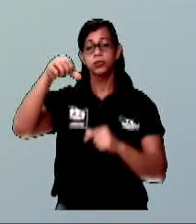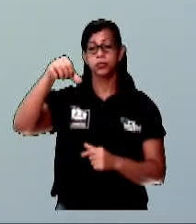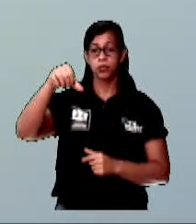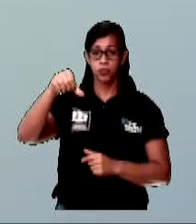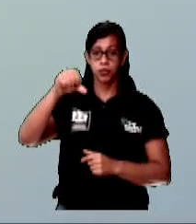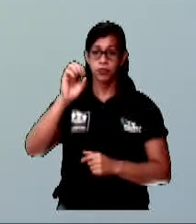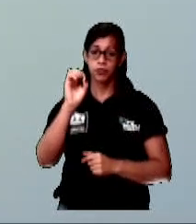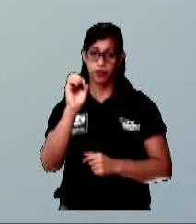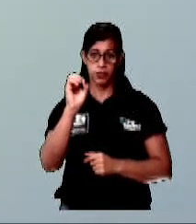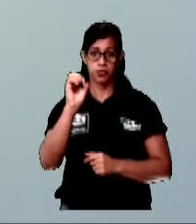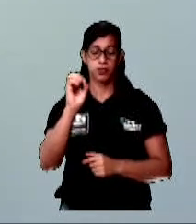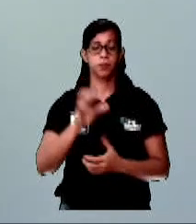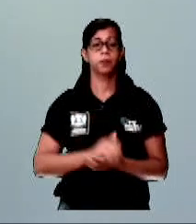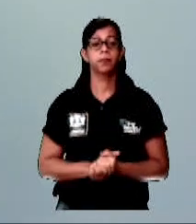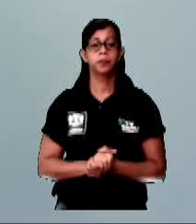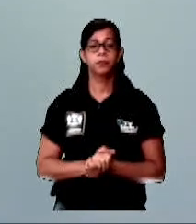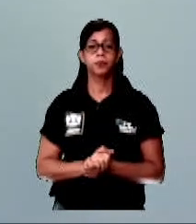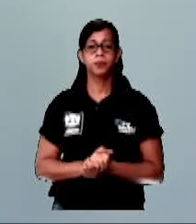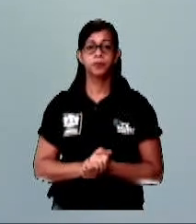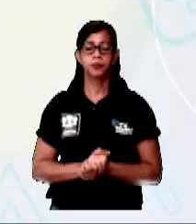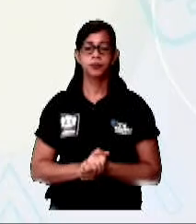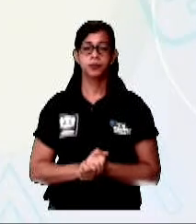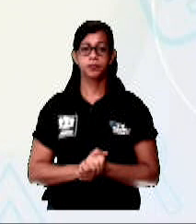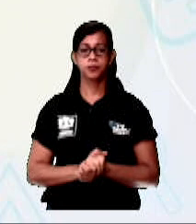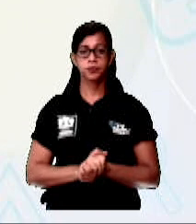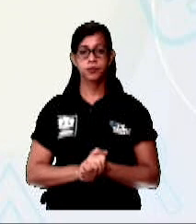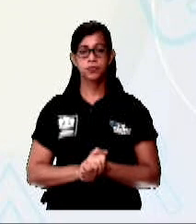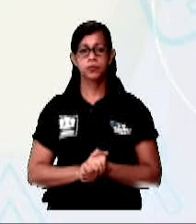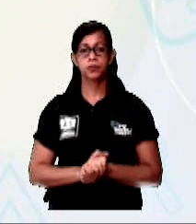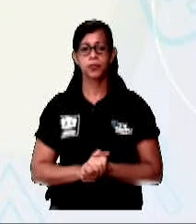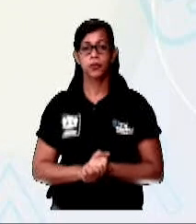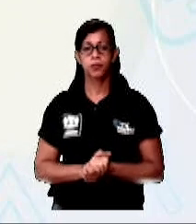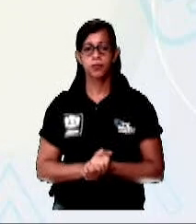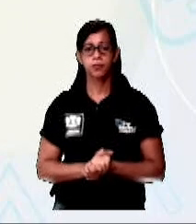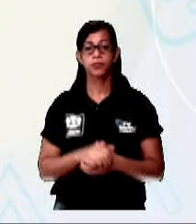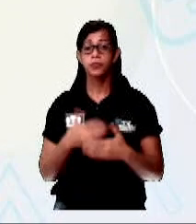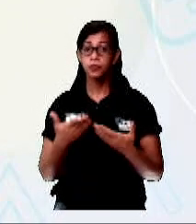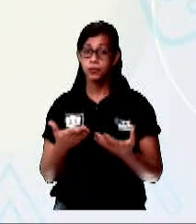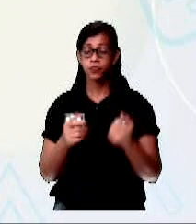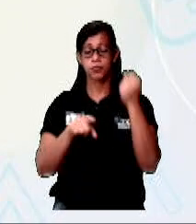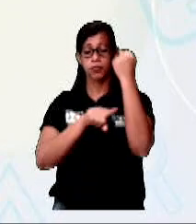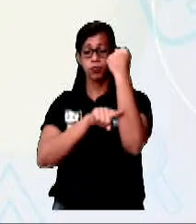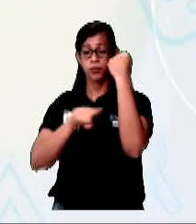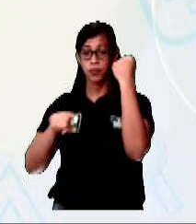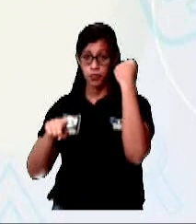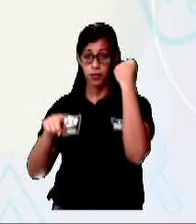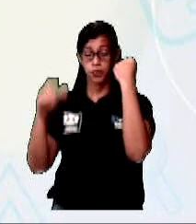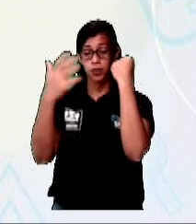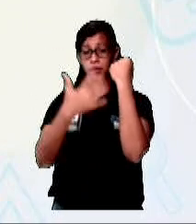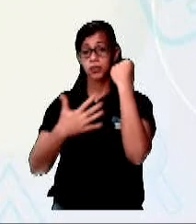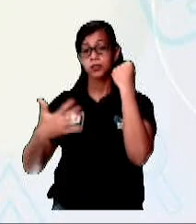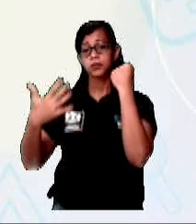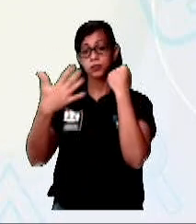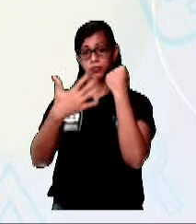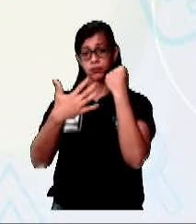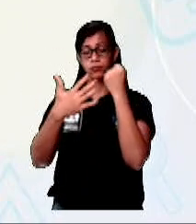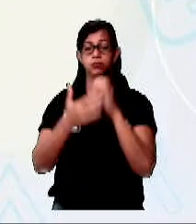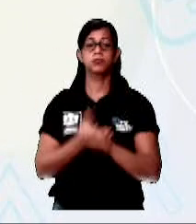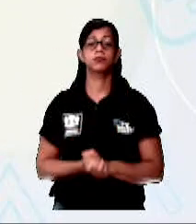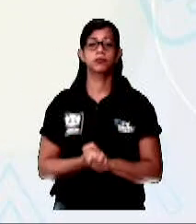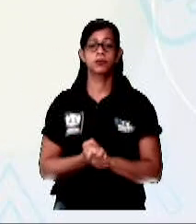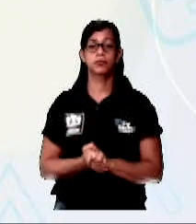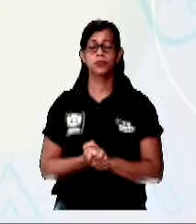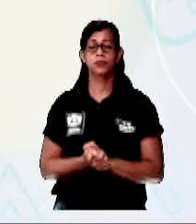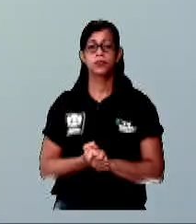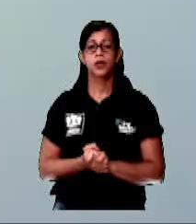quadradinhos para sinalizar isso. E isso forma o plano cartesiano. Só que a gente vai orientar esses